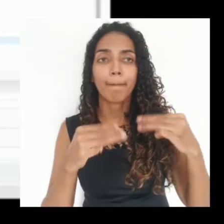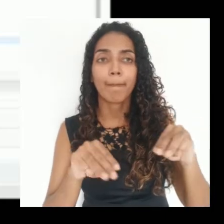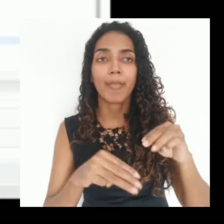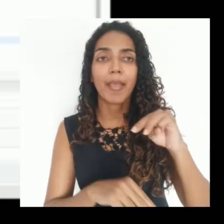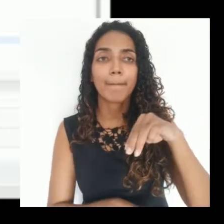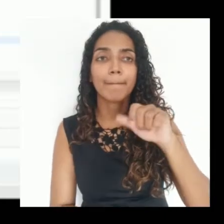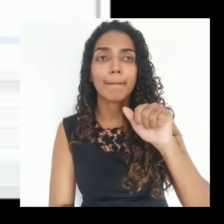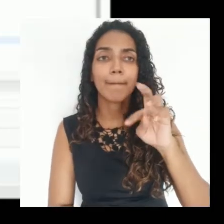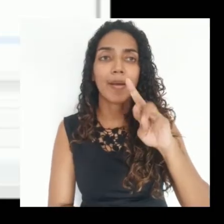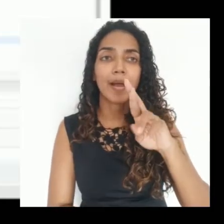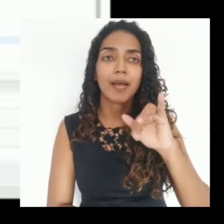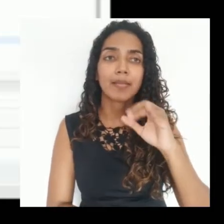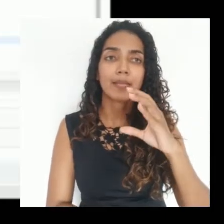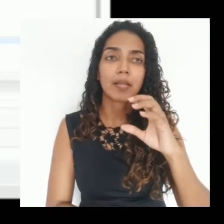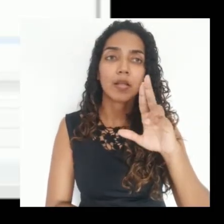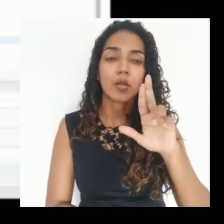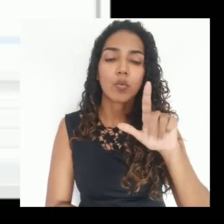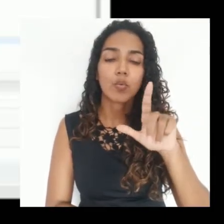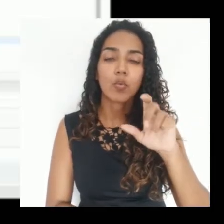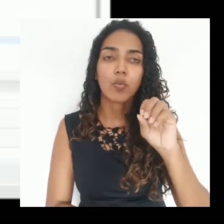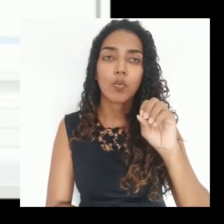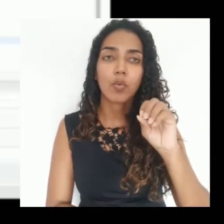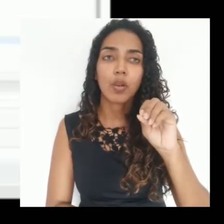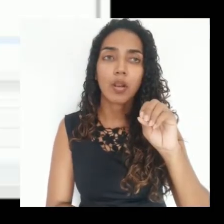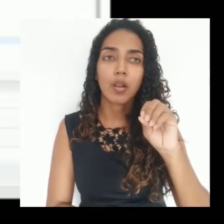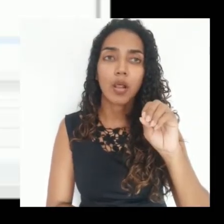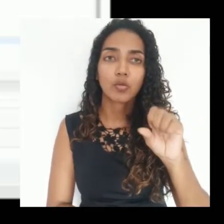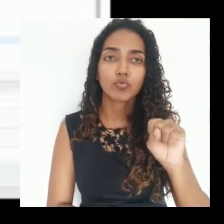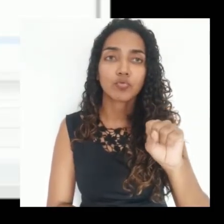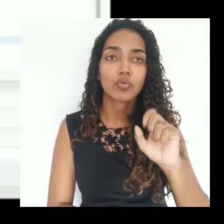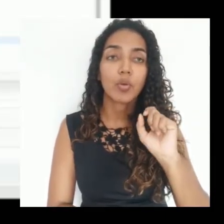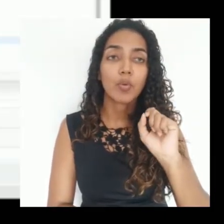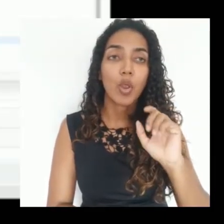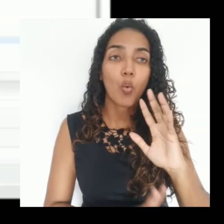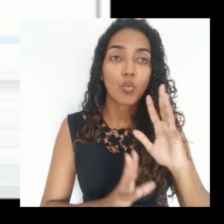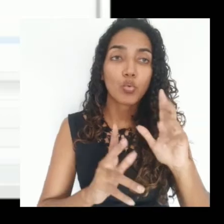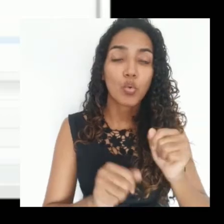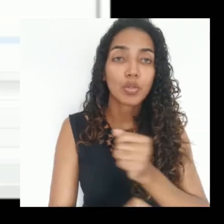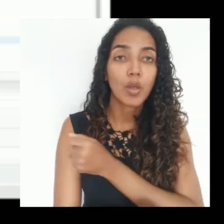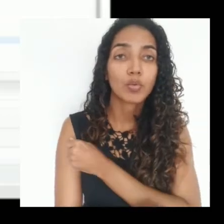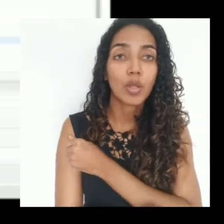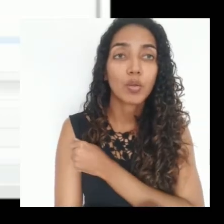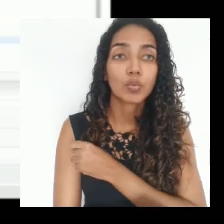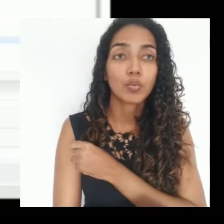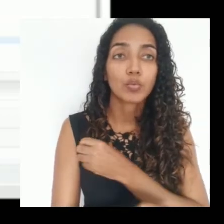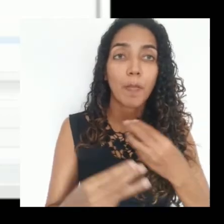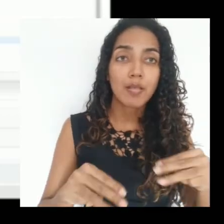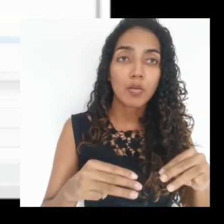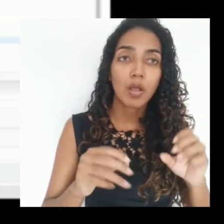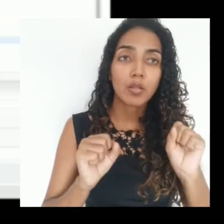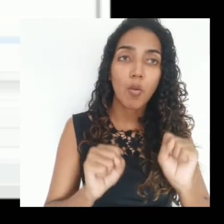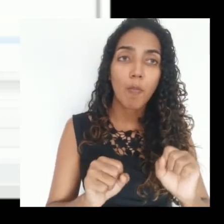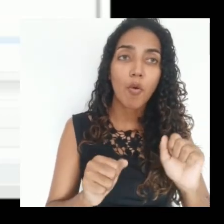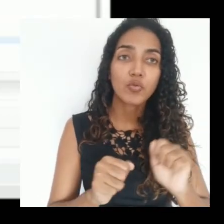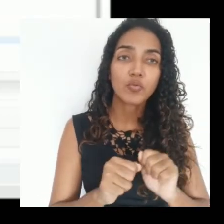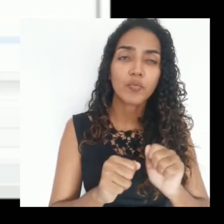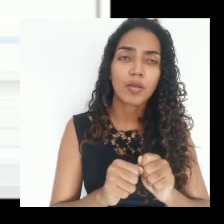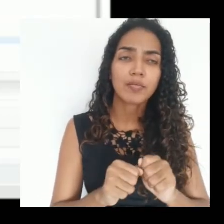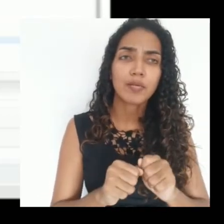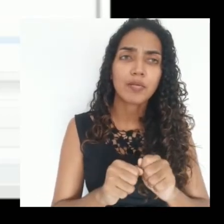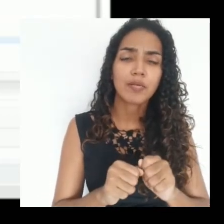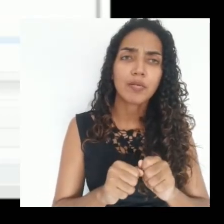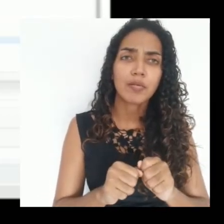que seria o total de alunos matriculados. Eu posso fazer simplesmente navegando no meu objeto